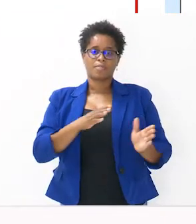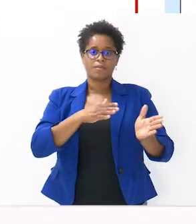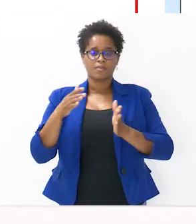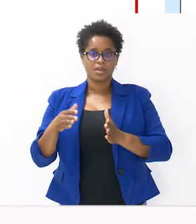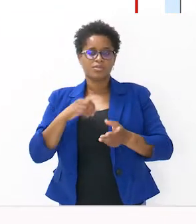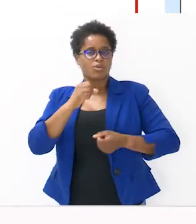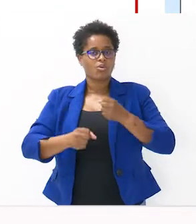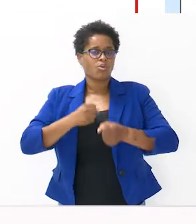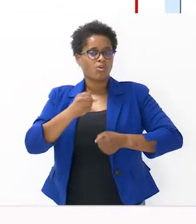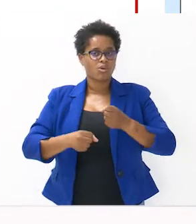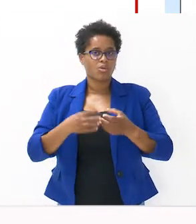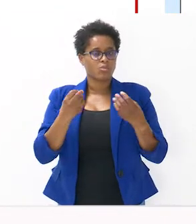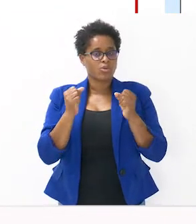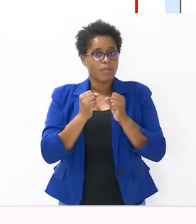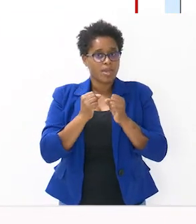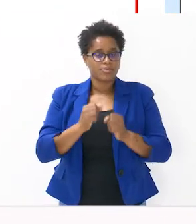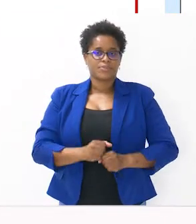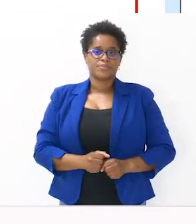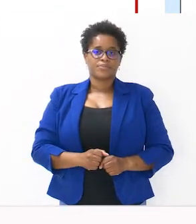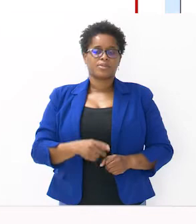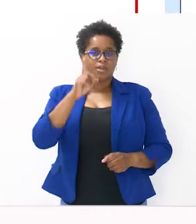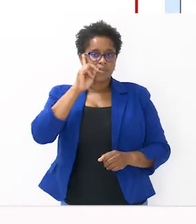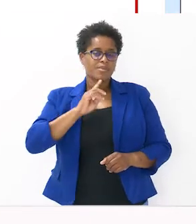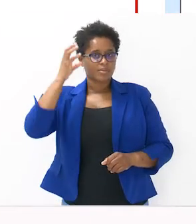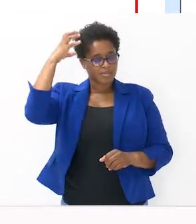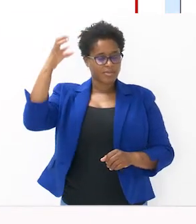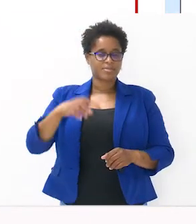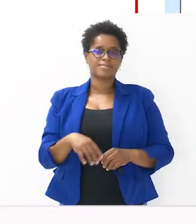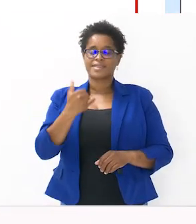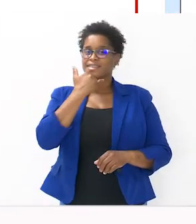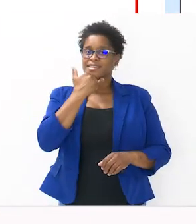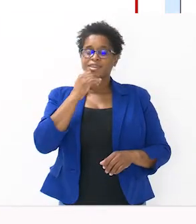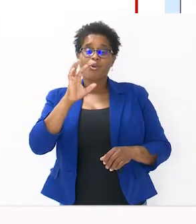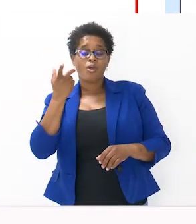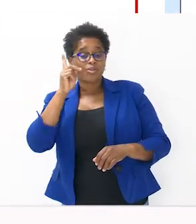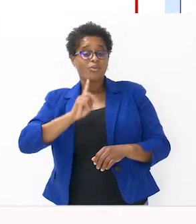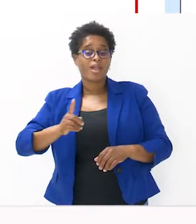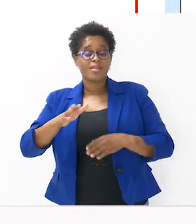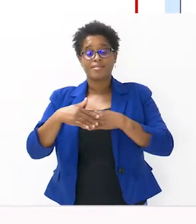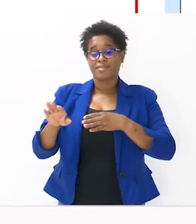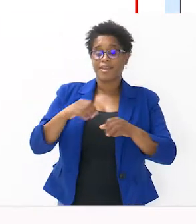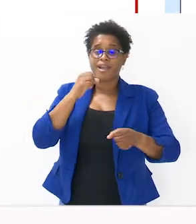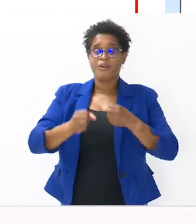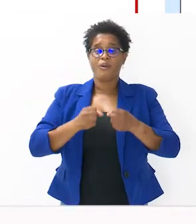a correr com muito medo. A princesa riu-se quando ela saiu a correr.